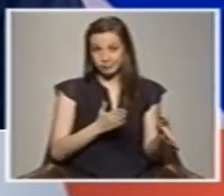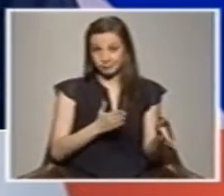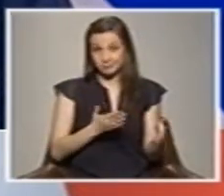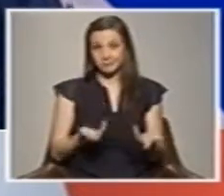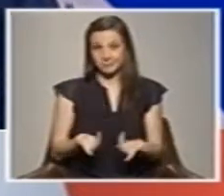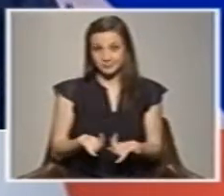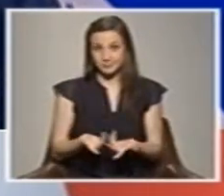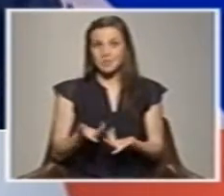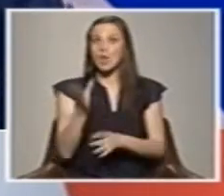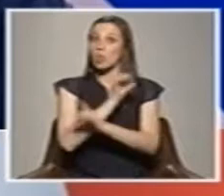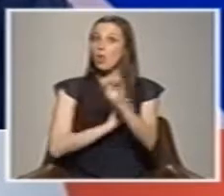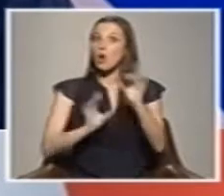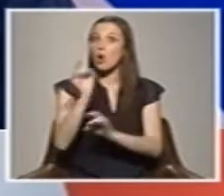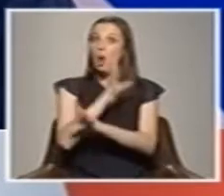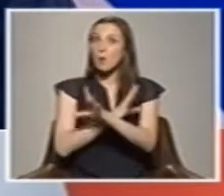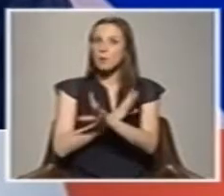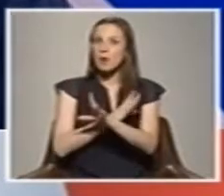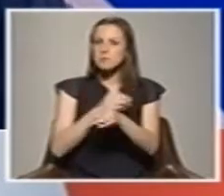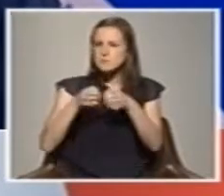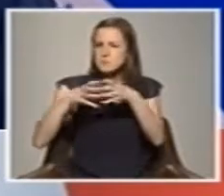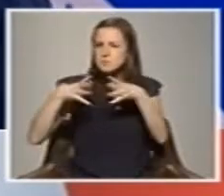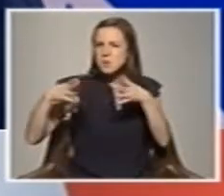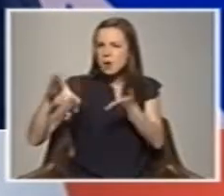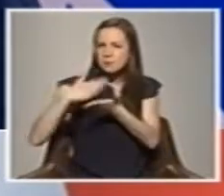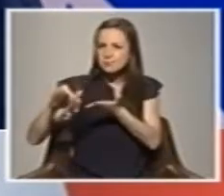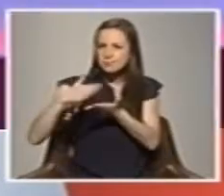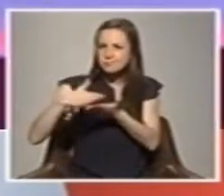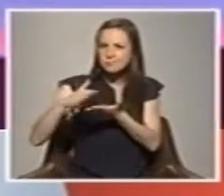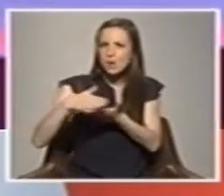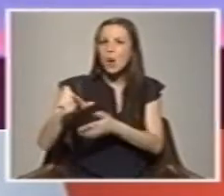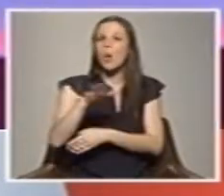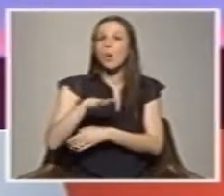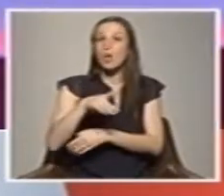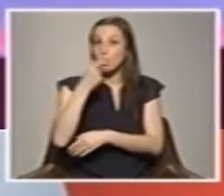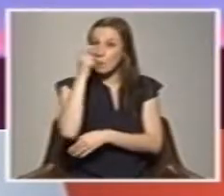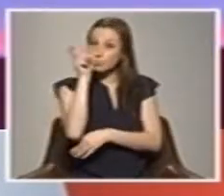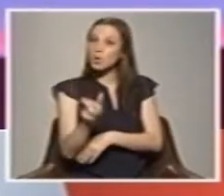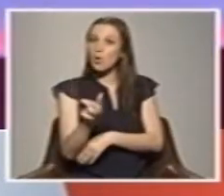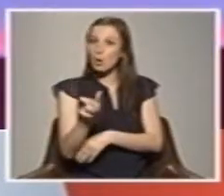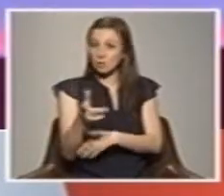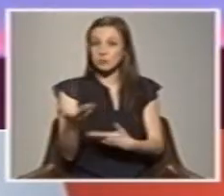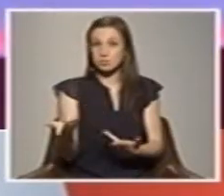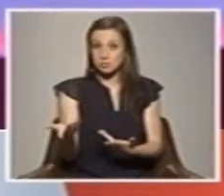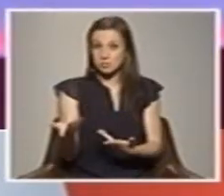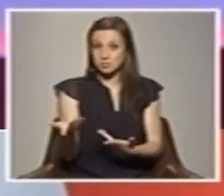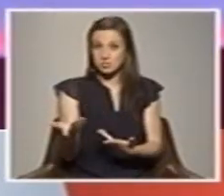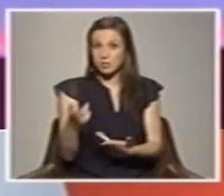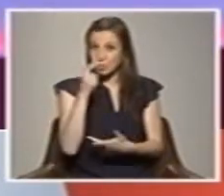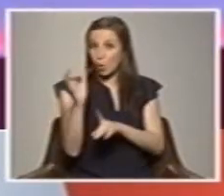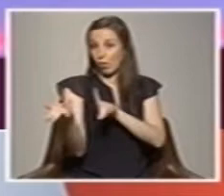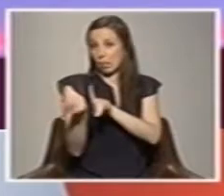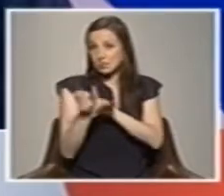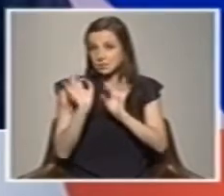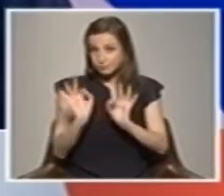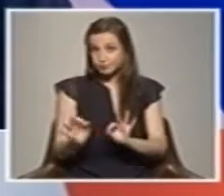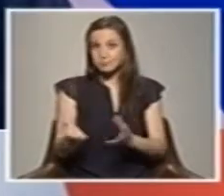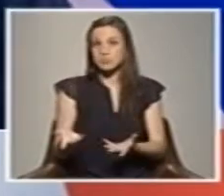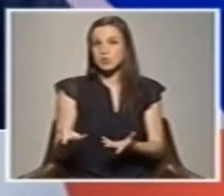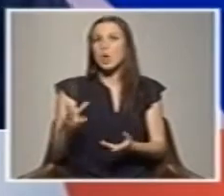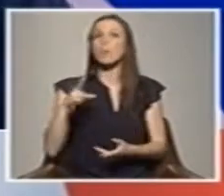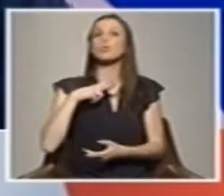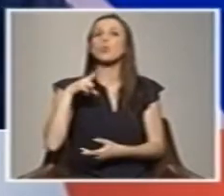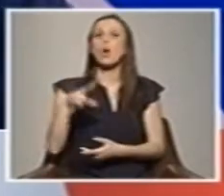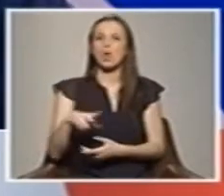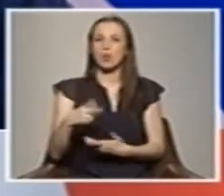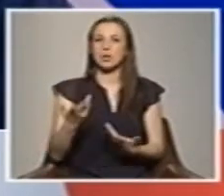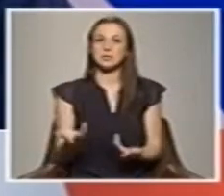Enquanto na Europa, a maioria do desperdício acontece no consumidor familiar, no consumo final. Portugal, curiosamente,